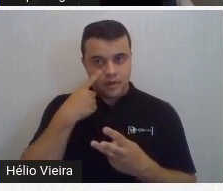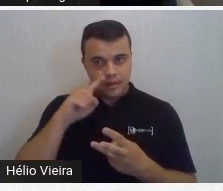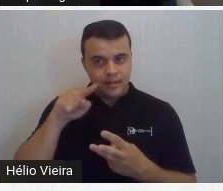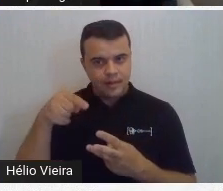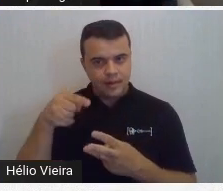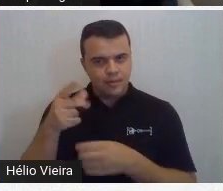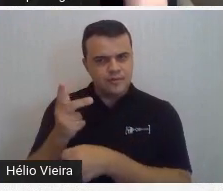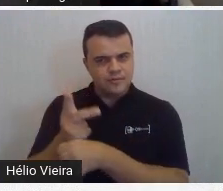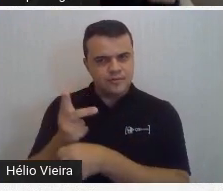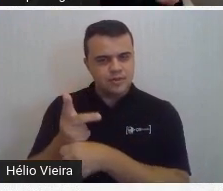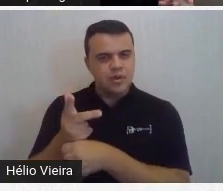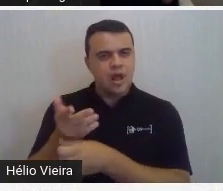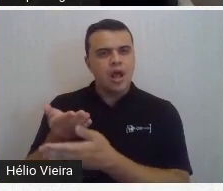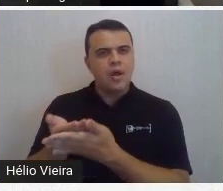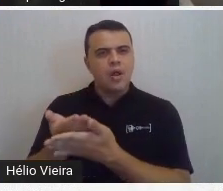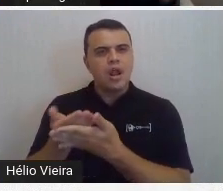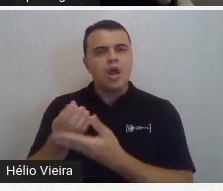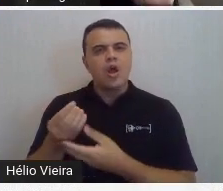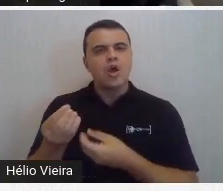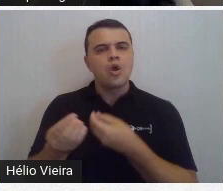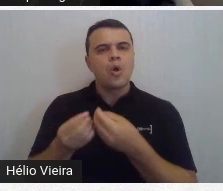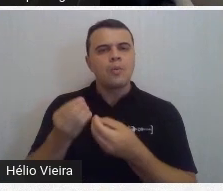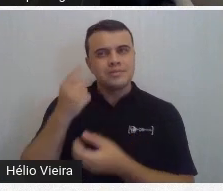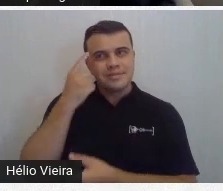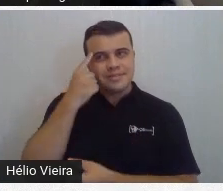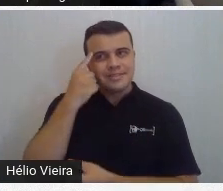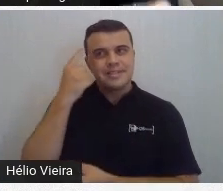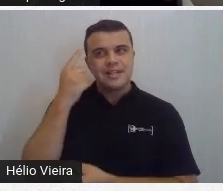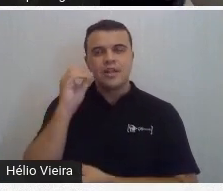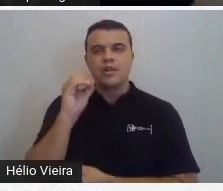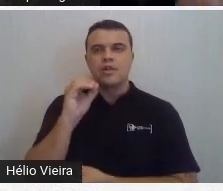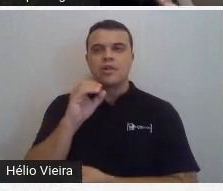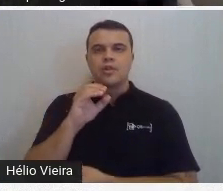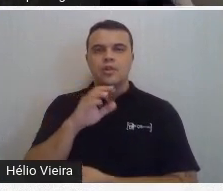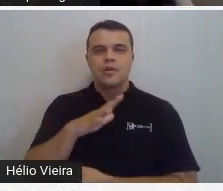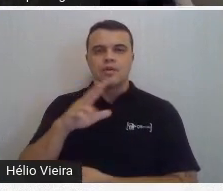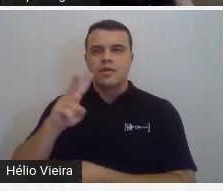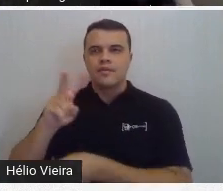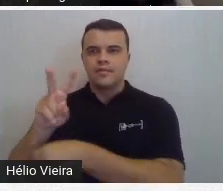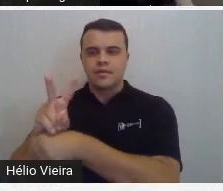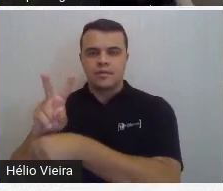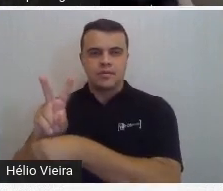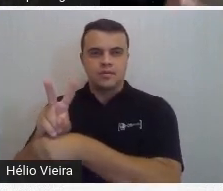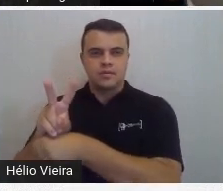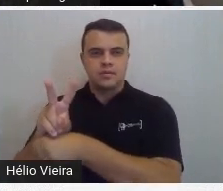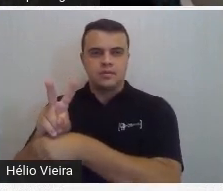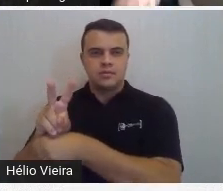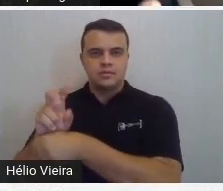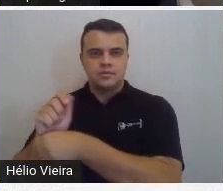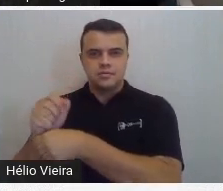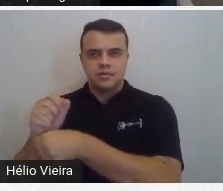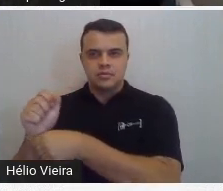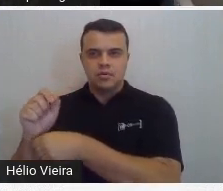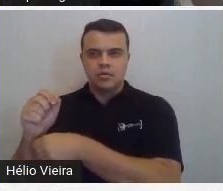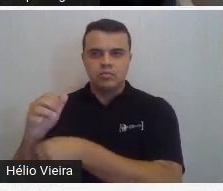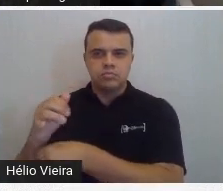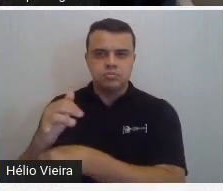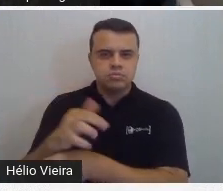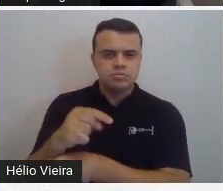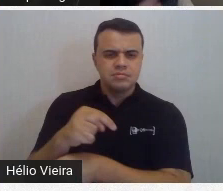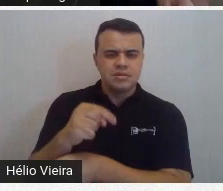próximo bloco é como essas ideias modernas, vanguardistas, também